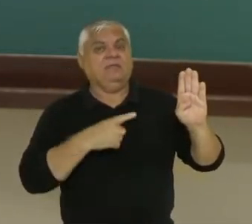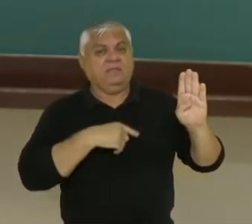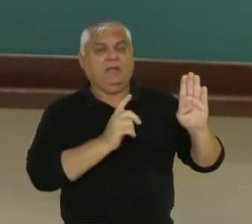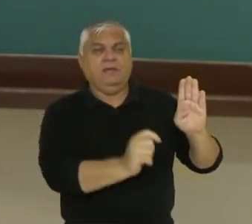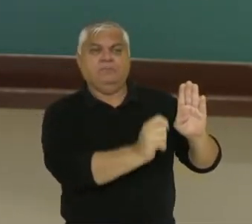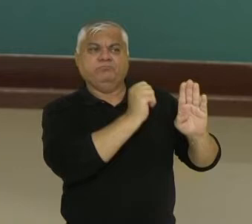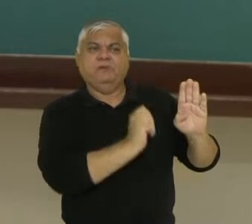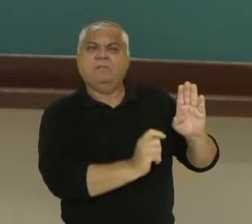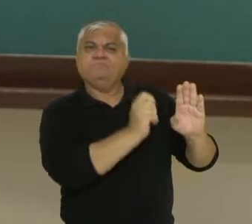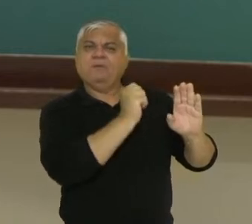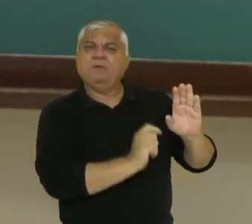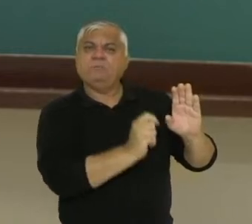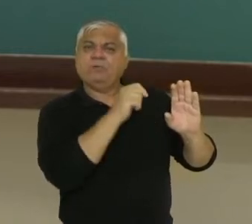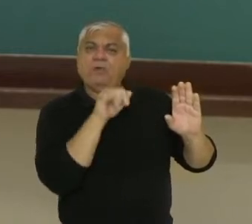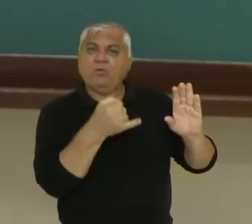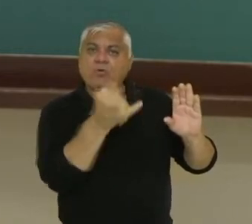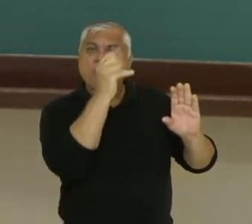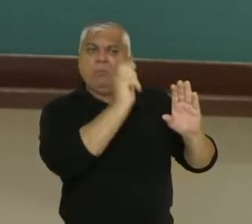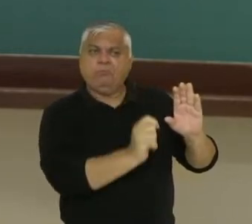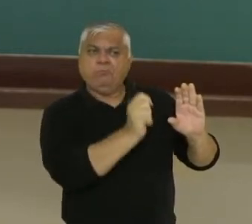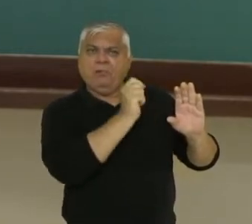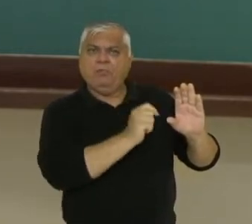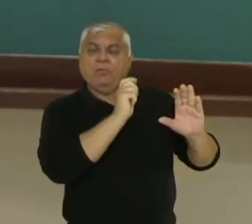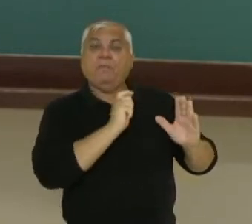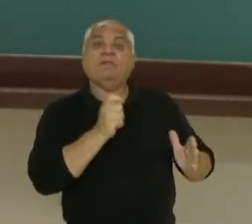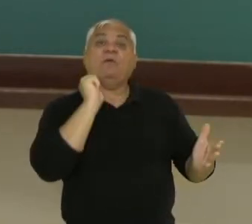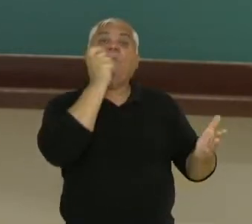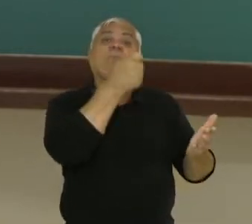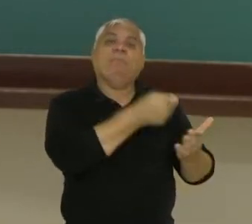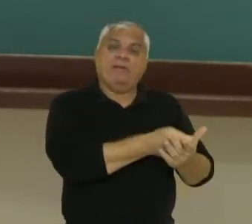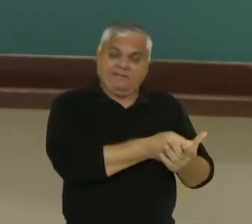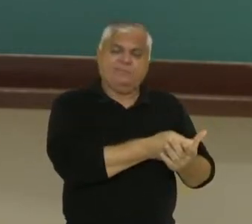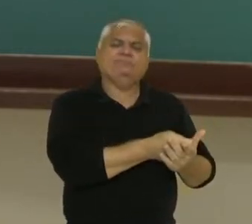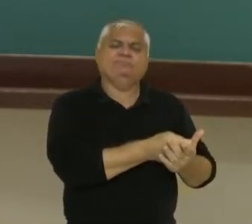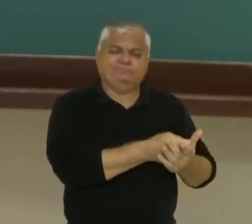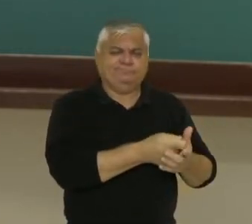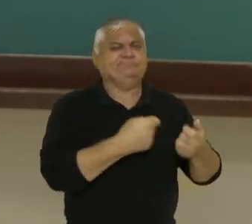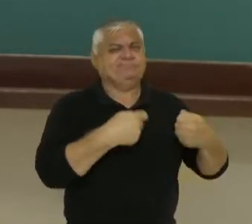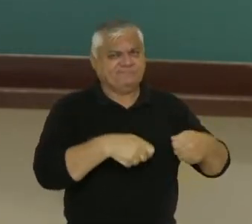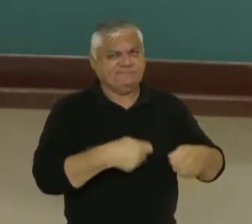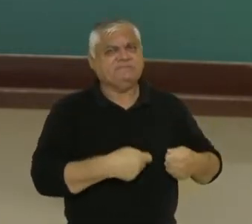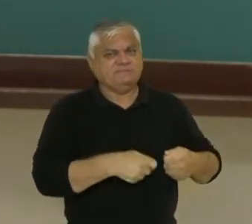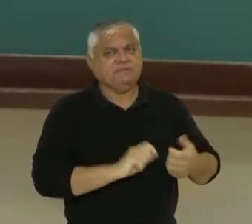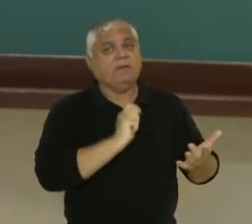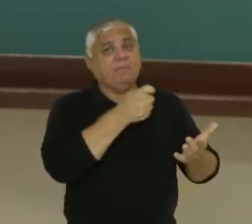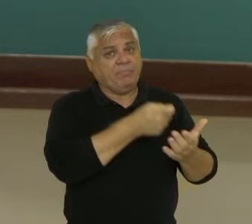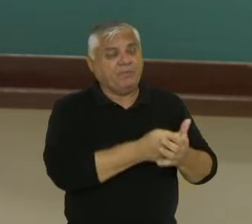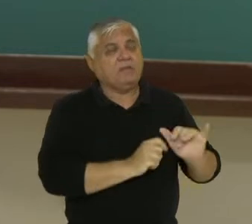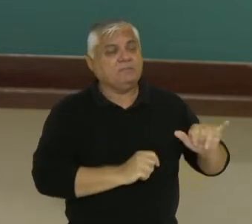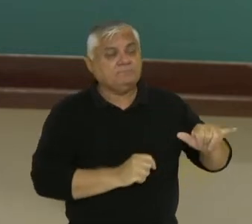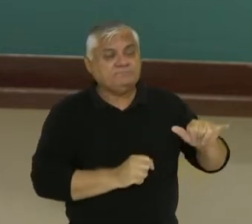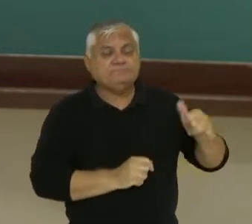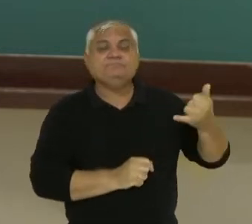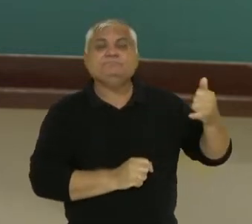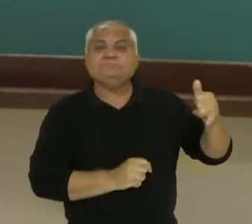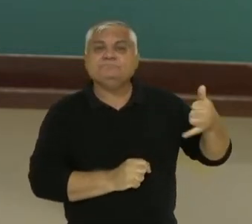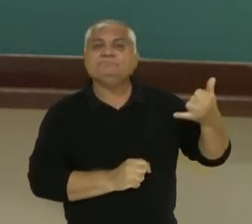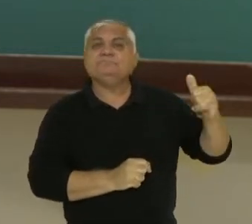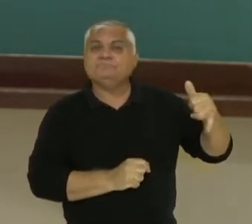maiores, porém nós teremos que pagar também uma tributação sobre ele e que é uma